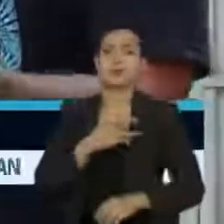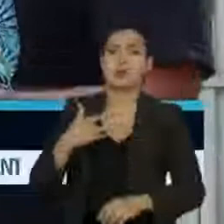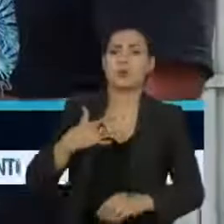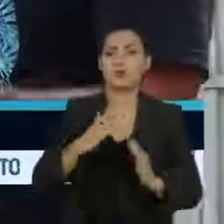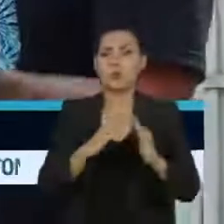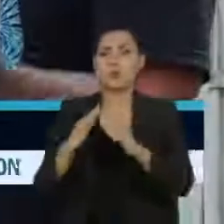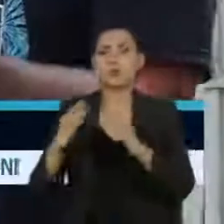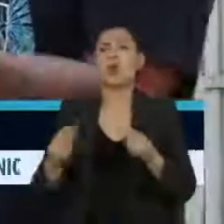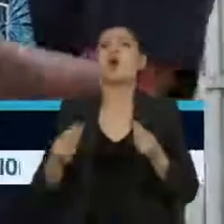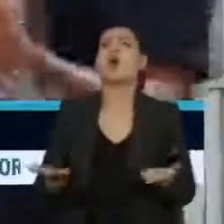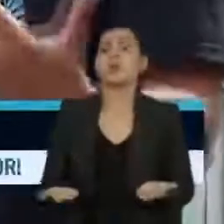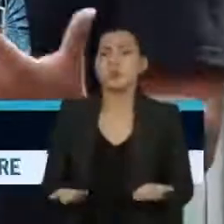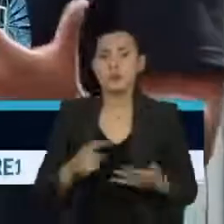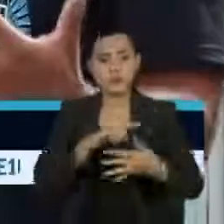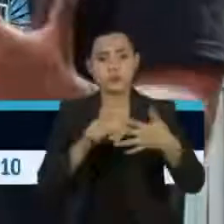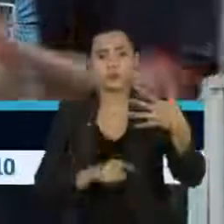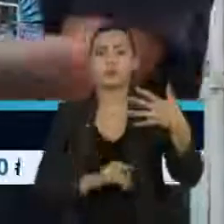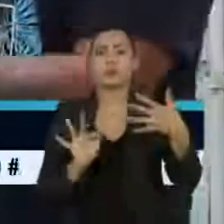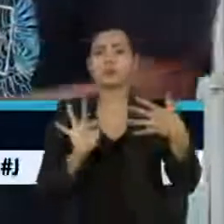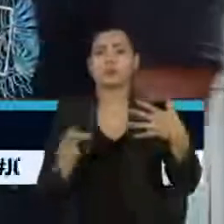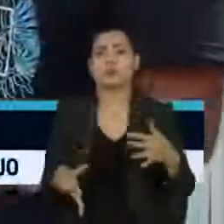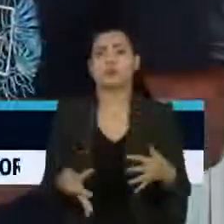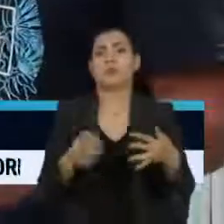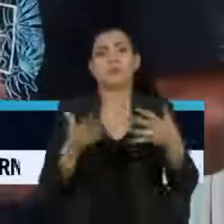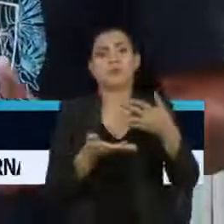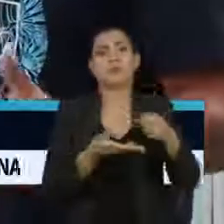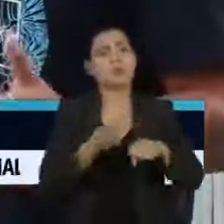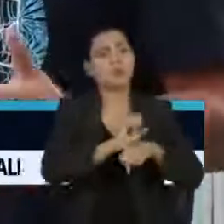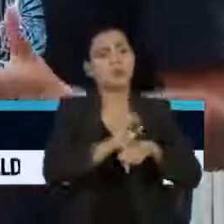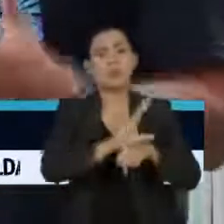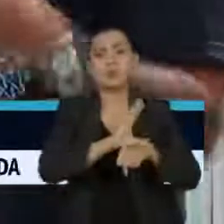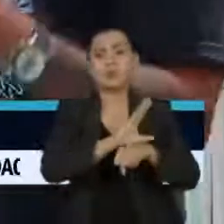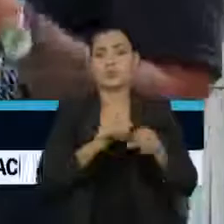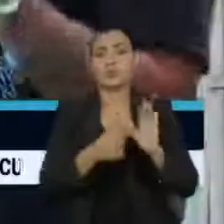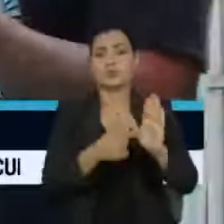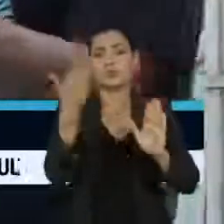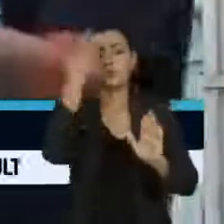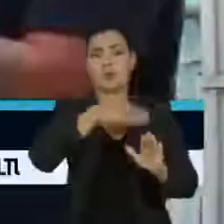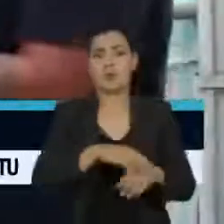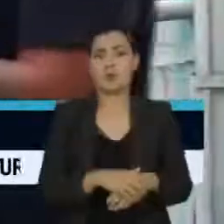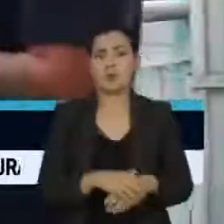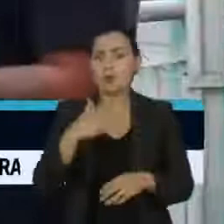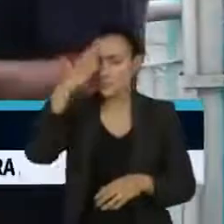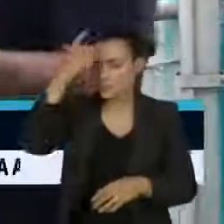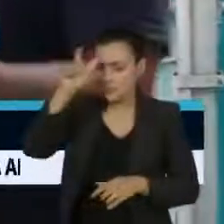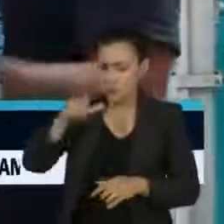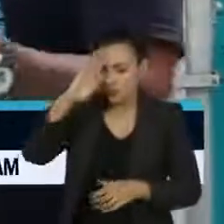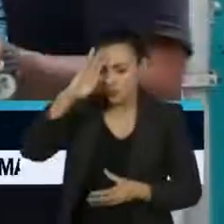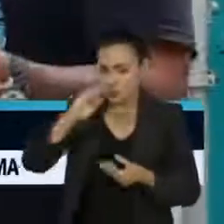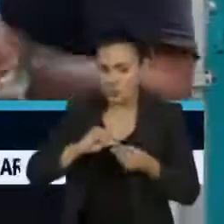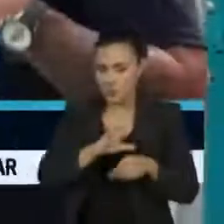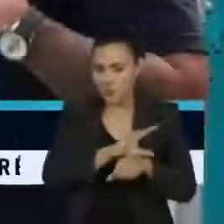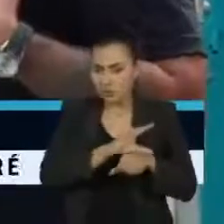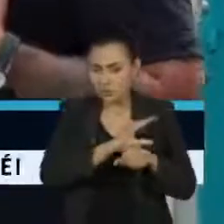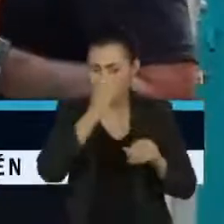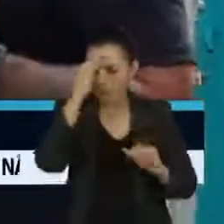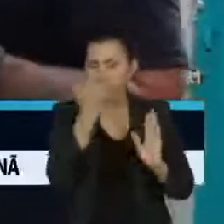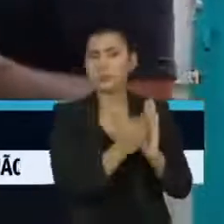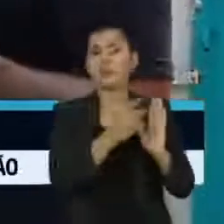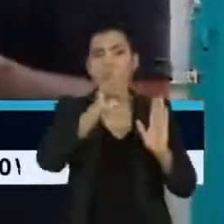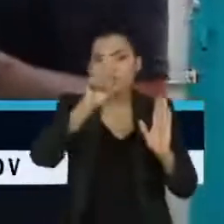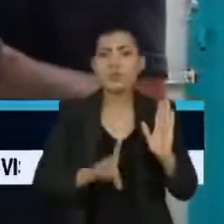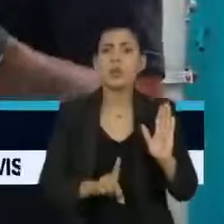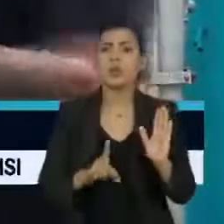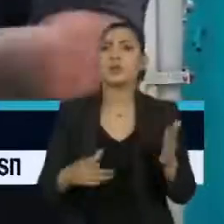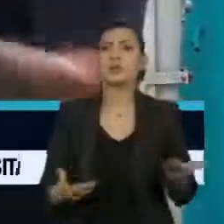à moradia. 5 coisas que são itens básicos que estão na Constituição. Até a pessoa entender o que é a Constituição, que ela tem que é nosso por